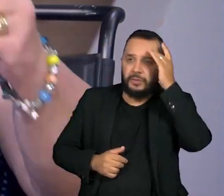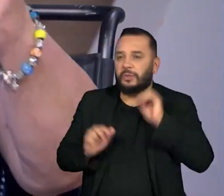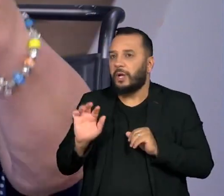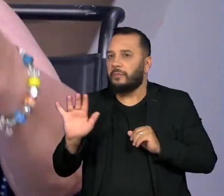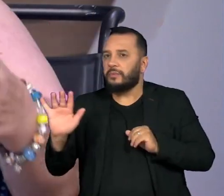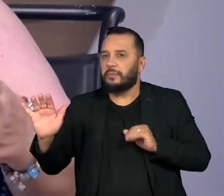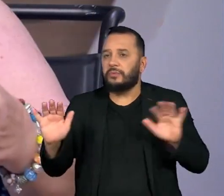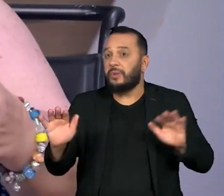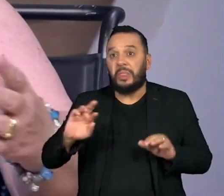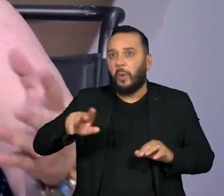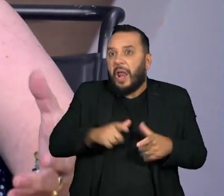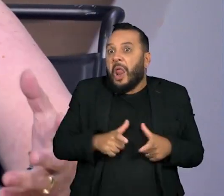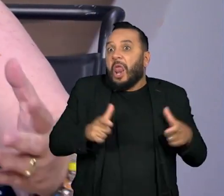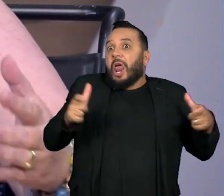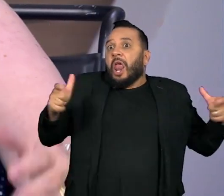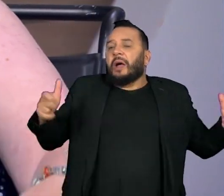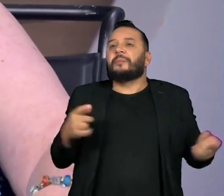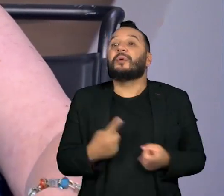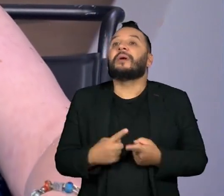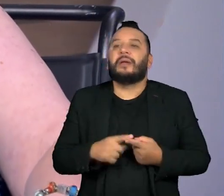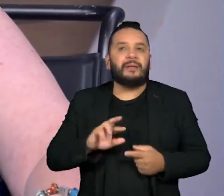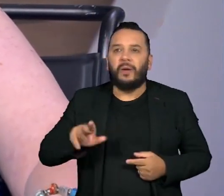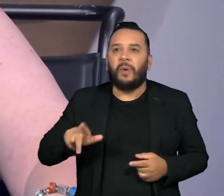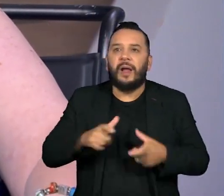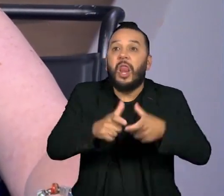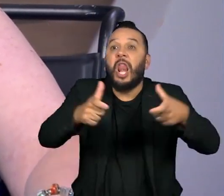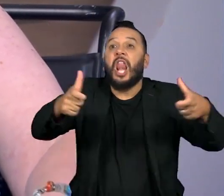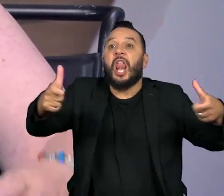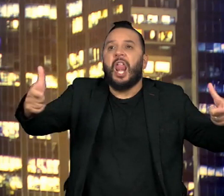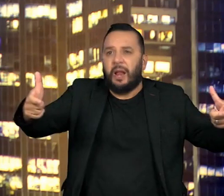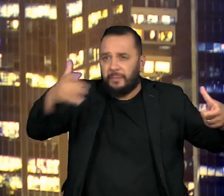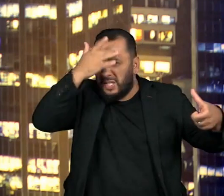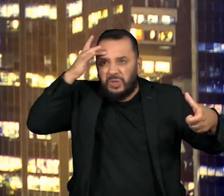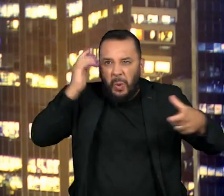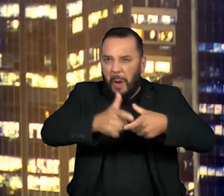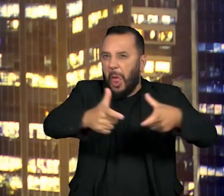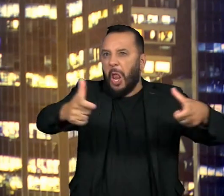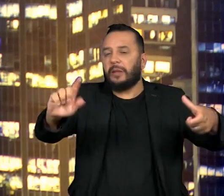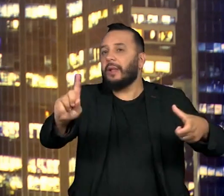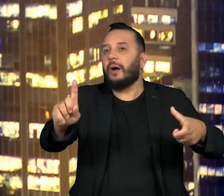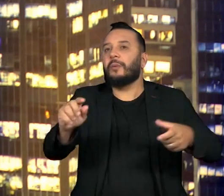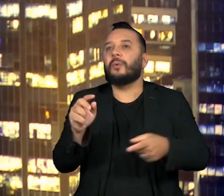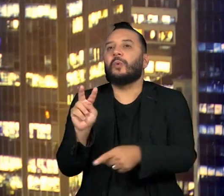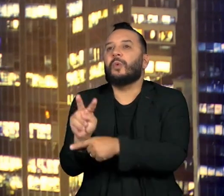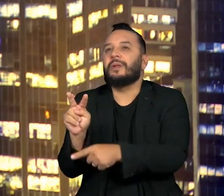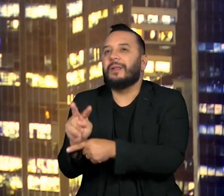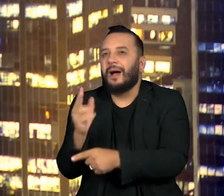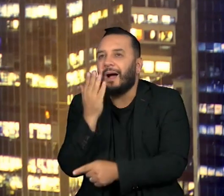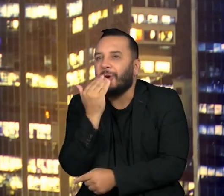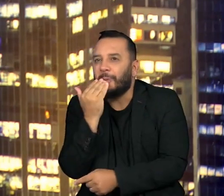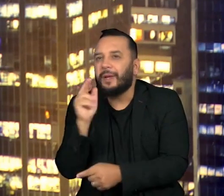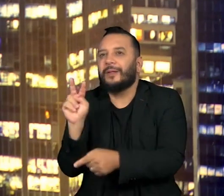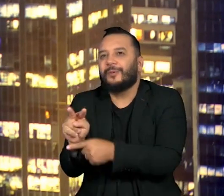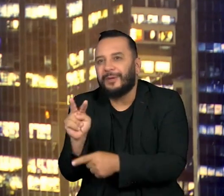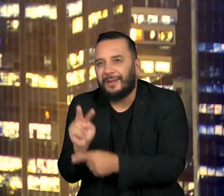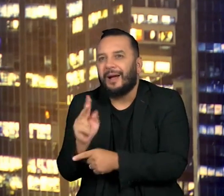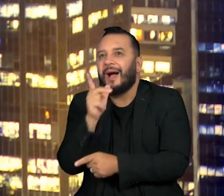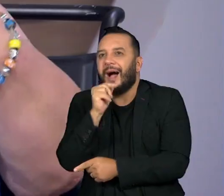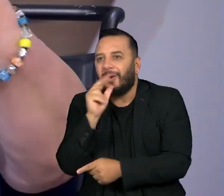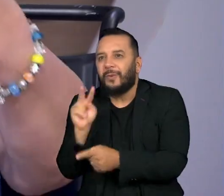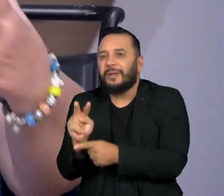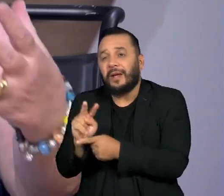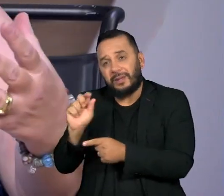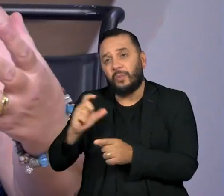extinguir, não exaurir os recursos de cada região. Então, era recurso alimentar, recurso de água, era